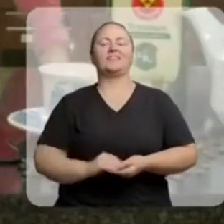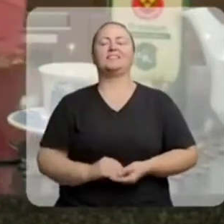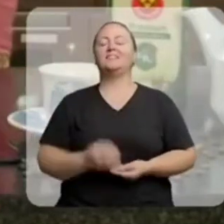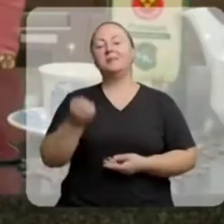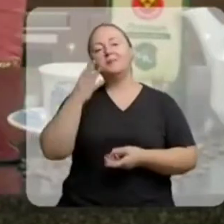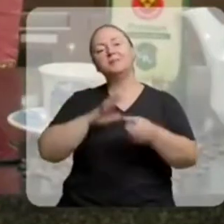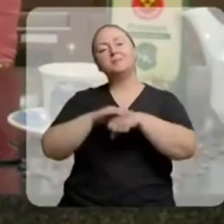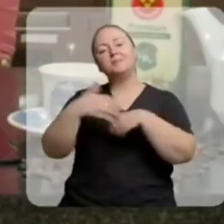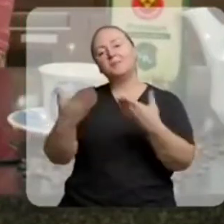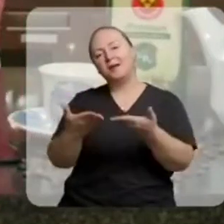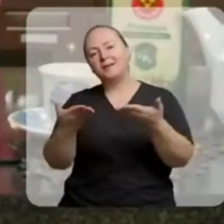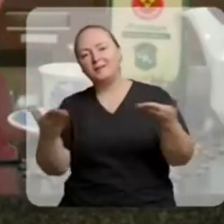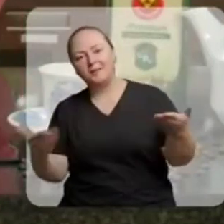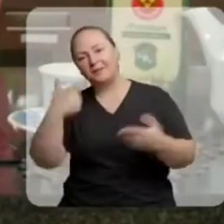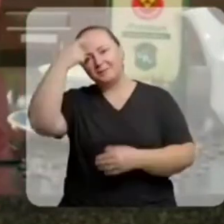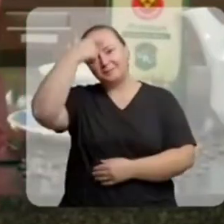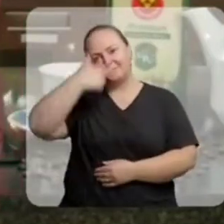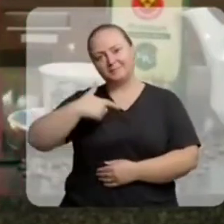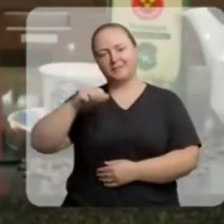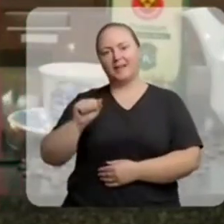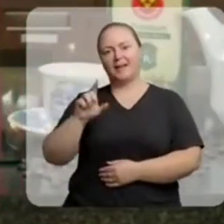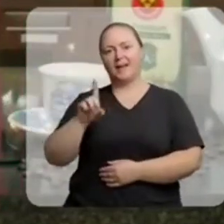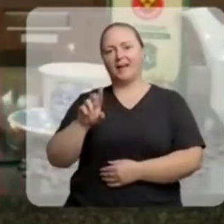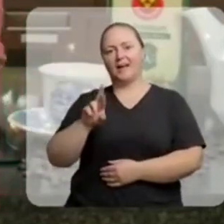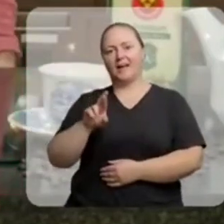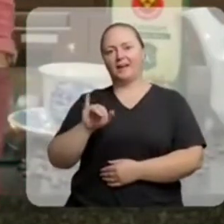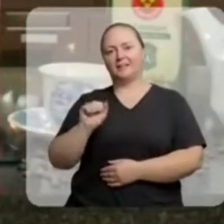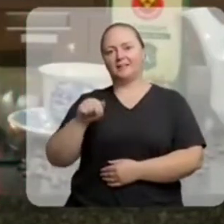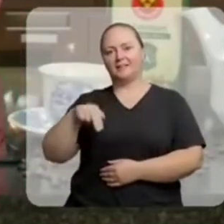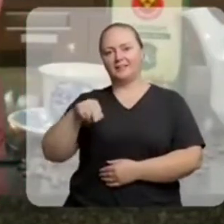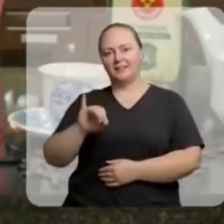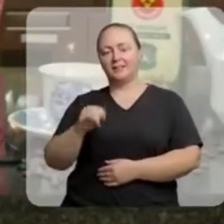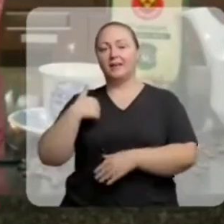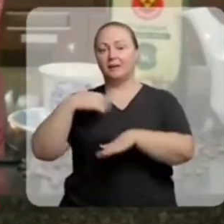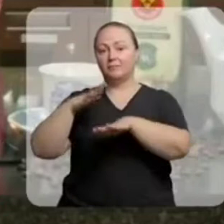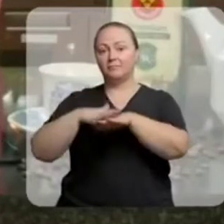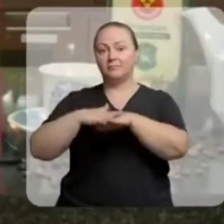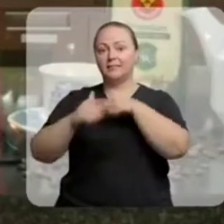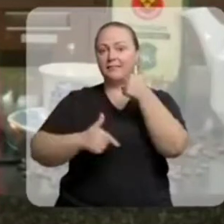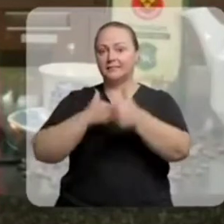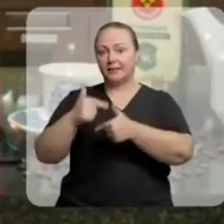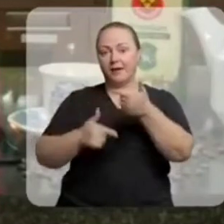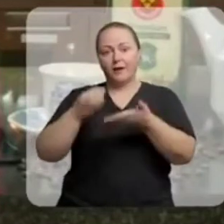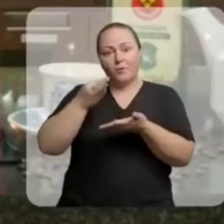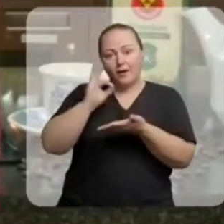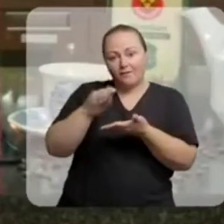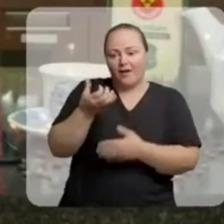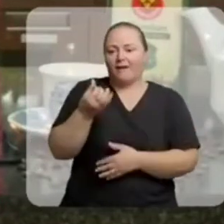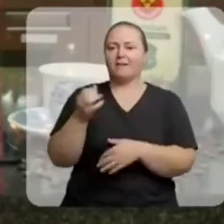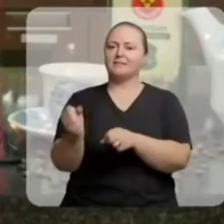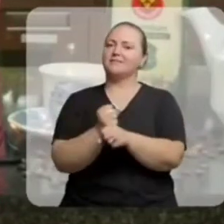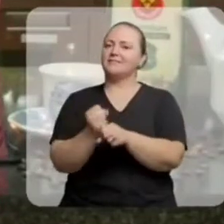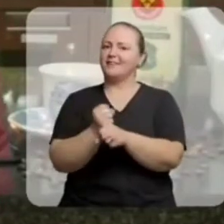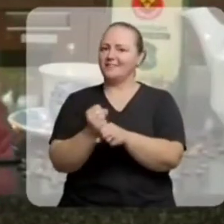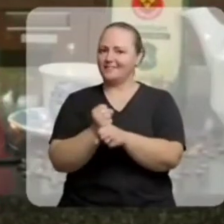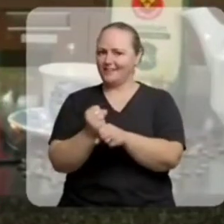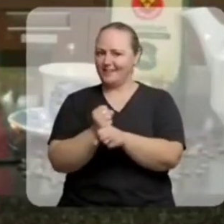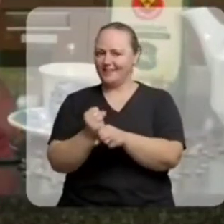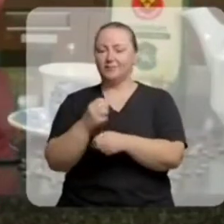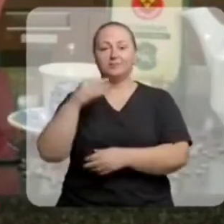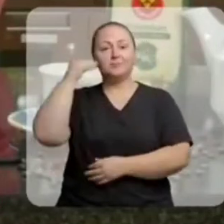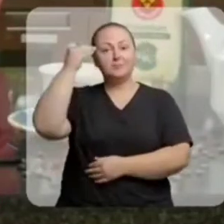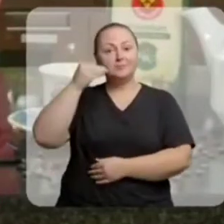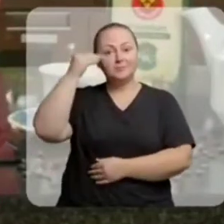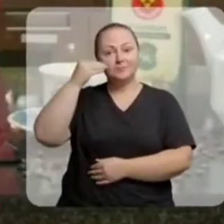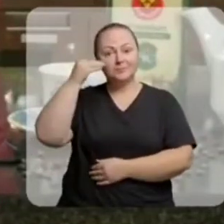noite a todos. Meu nome é Adriane. Eu atuo no segmento de café há 6 anos e a minha